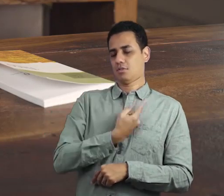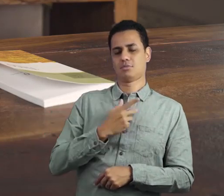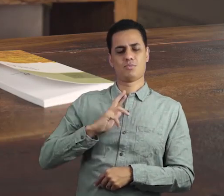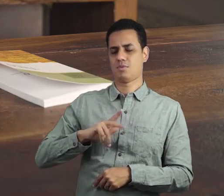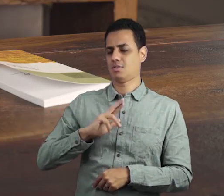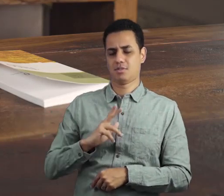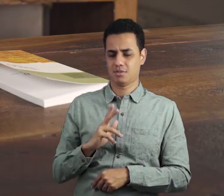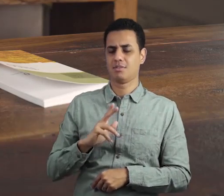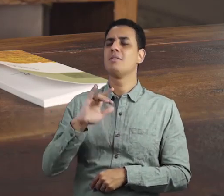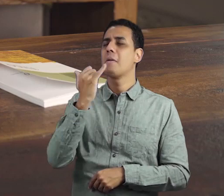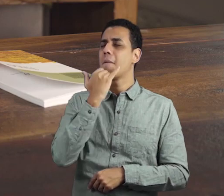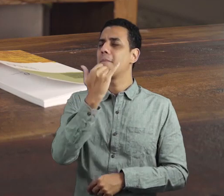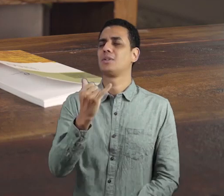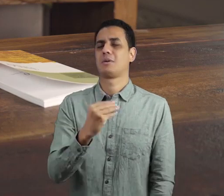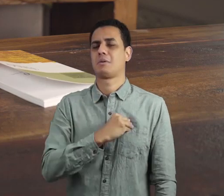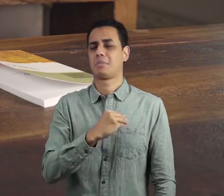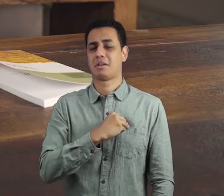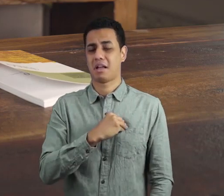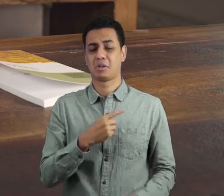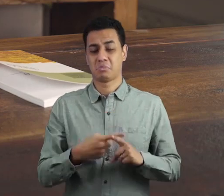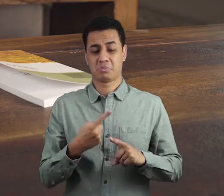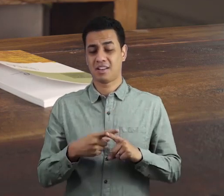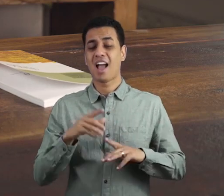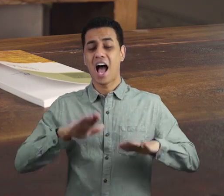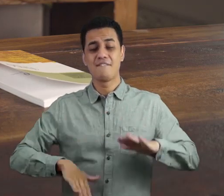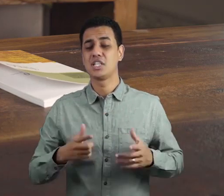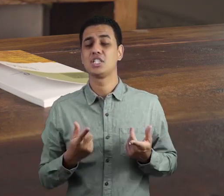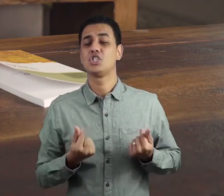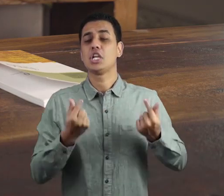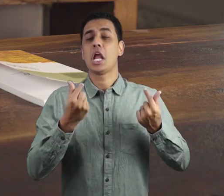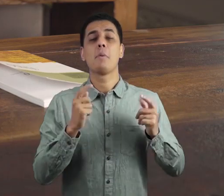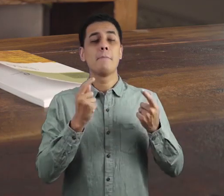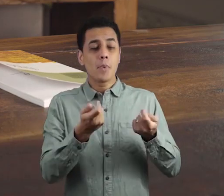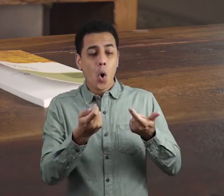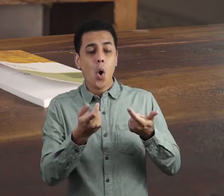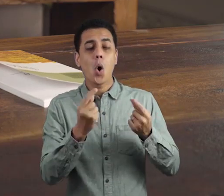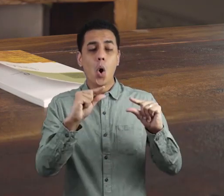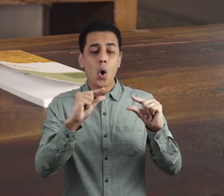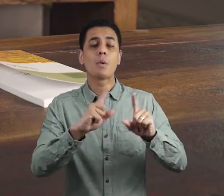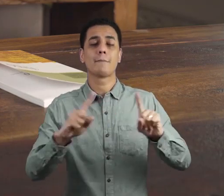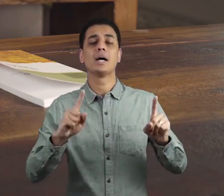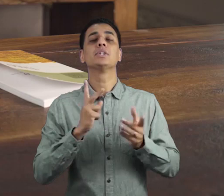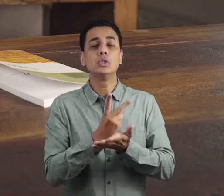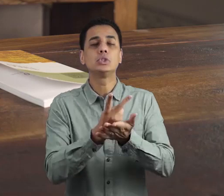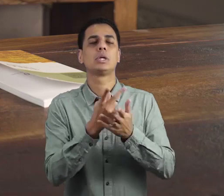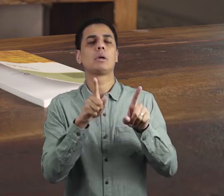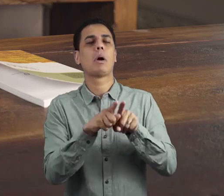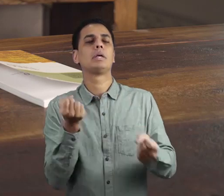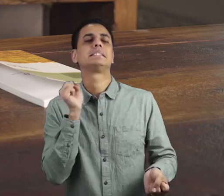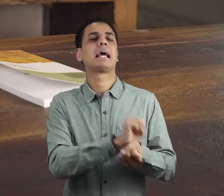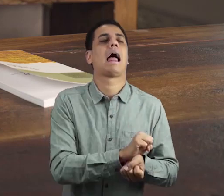Senhor. Pai, nós pedimos por aqueles que estão ouvindo esta palavra e que estão sendo os opressores, perdoa os